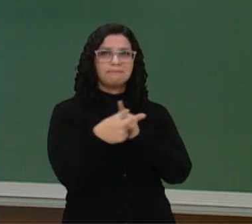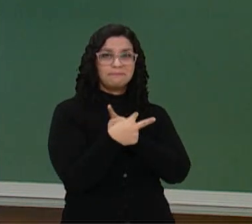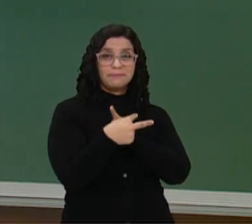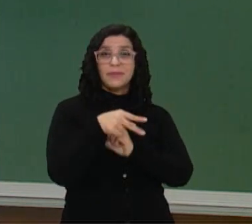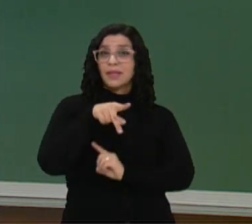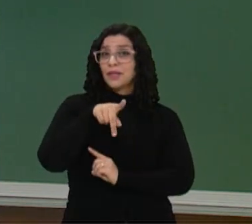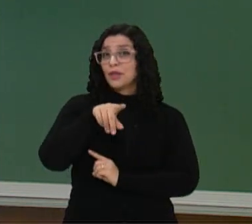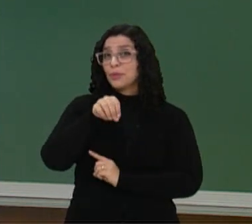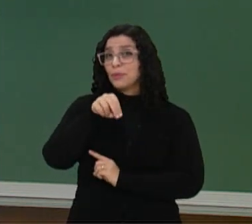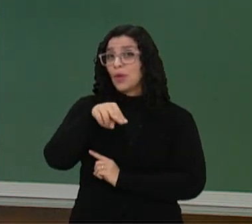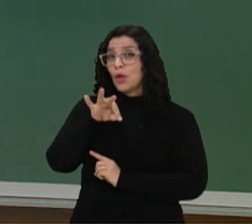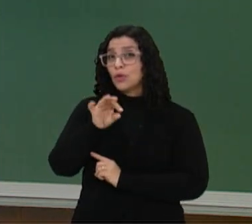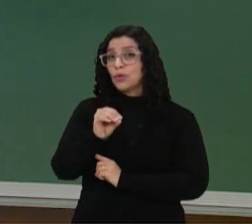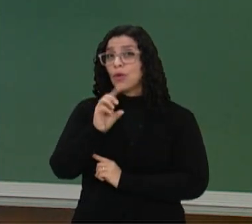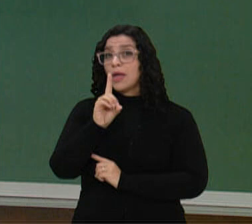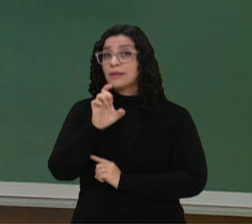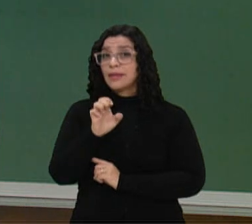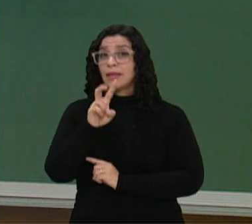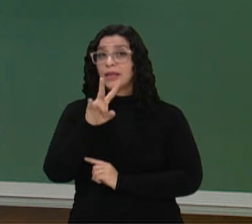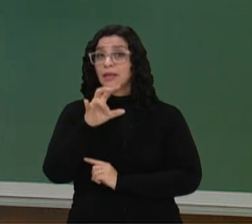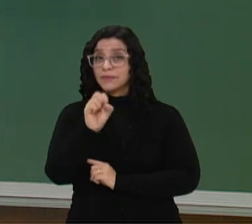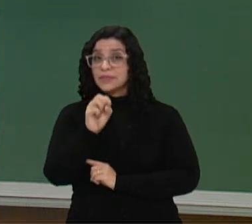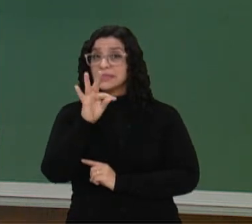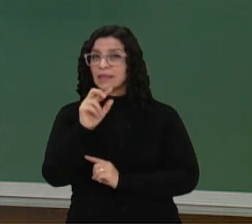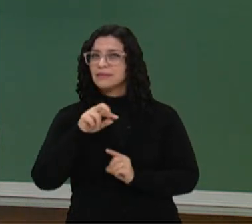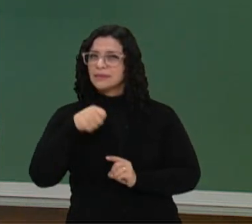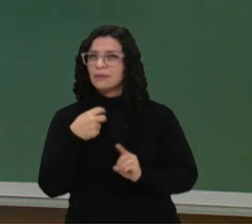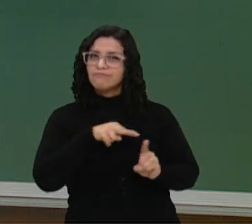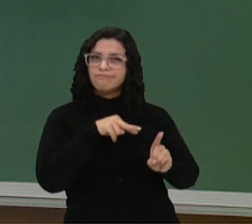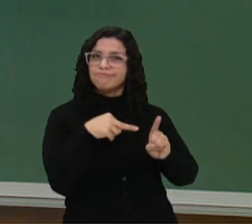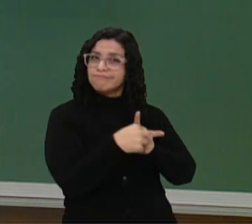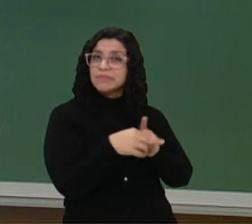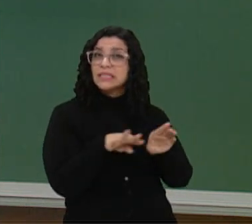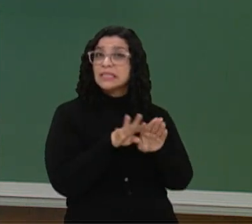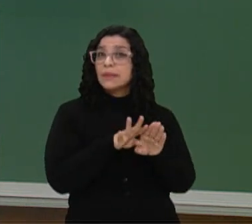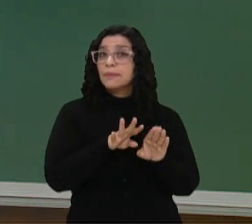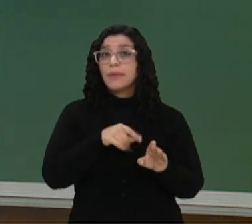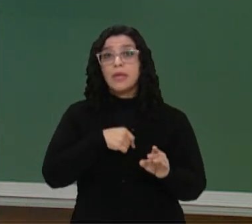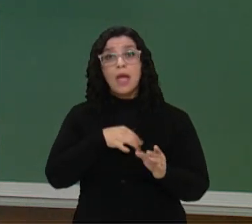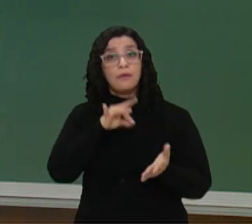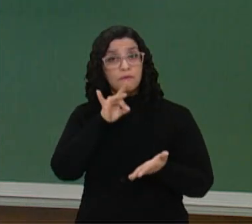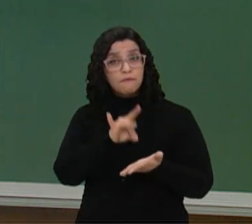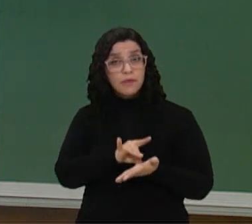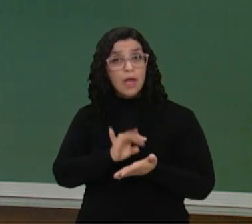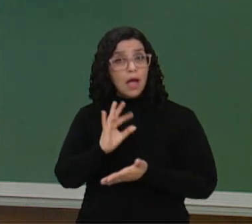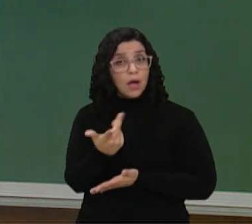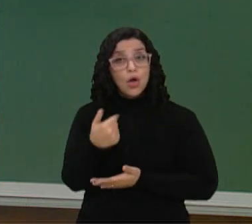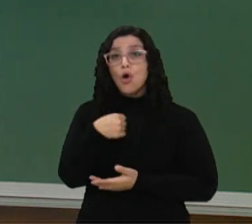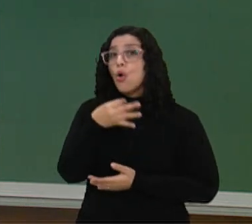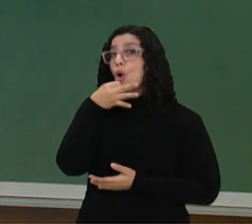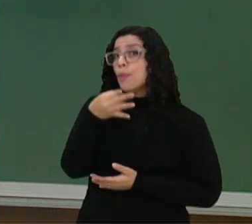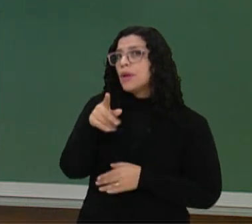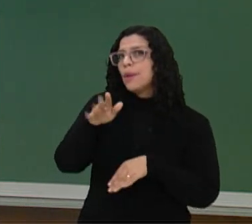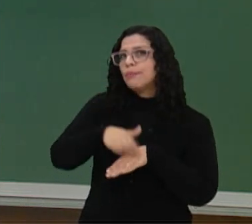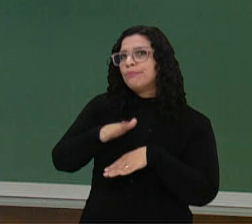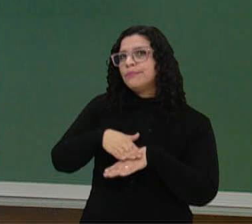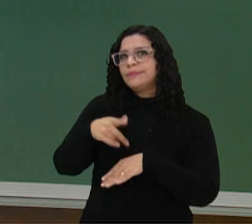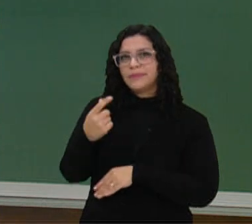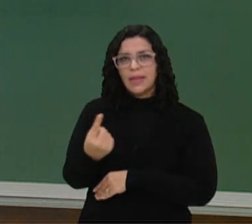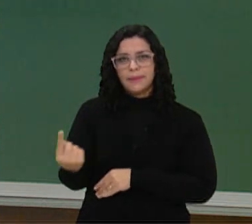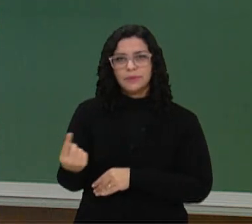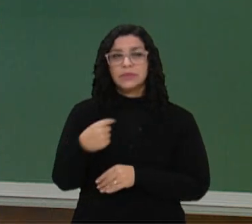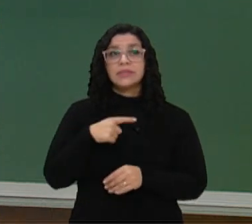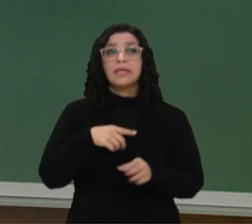da autora, está ligado ao fato ou opinião, certo? Aqui no exercício nós temos